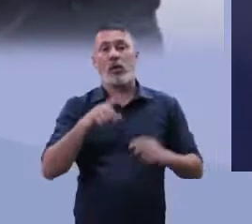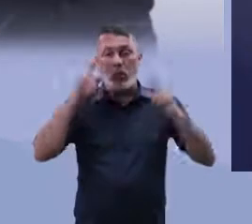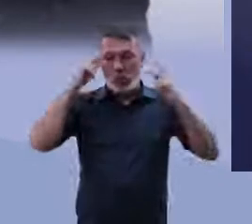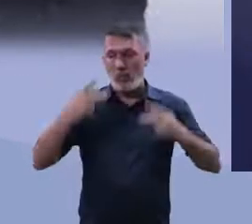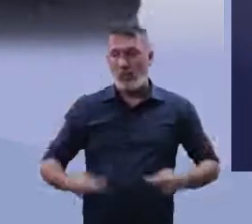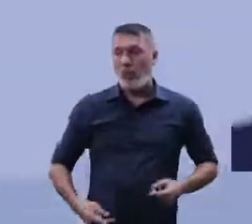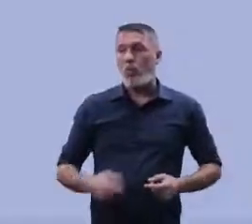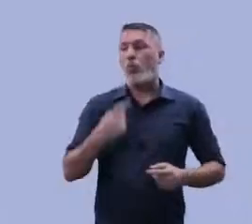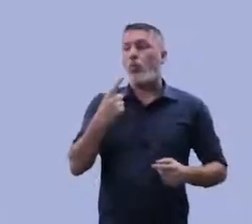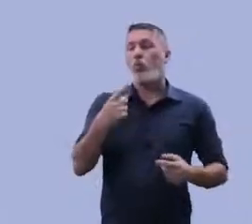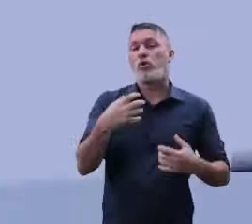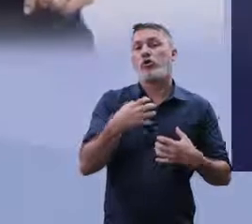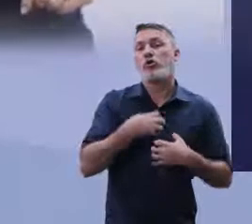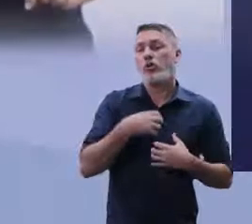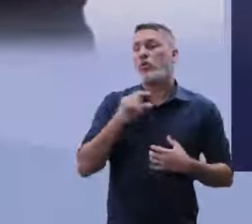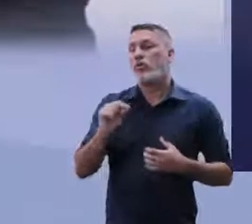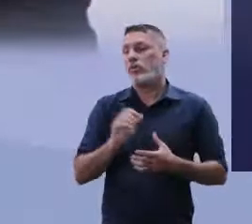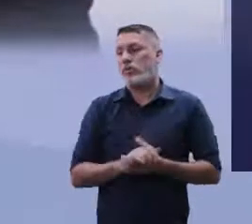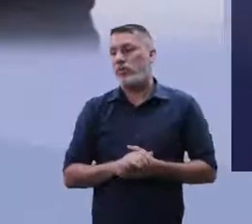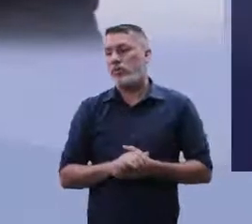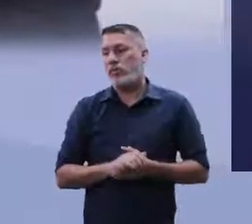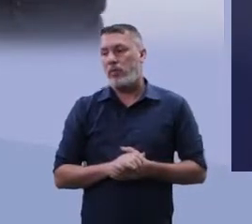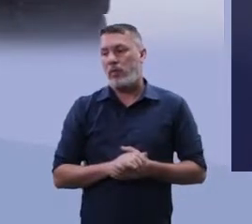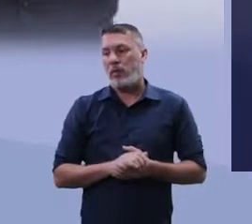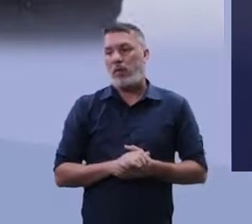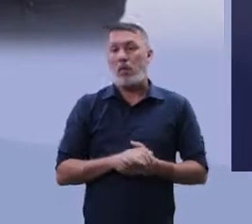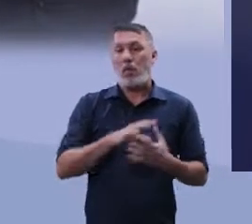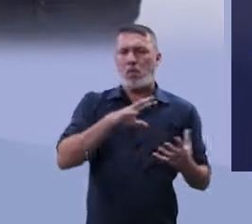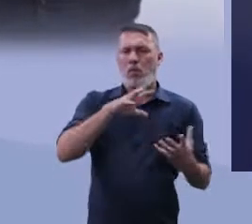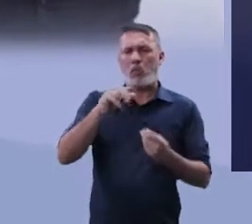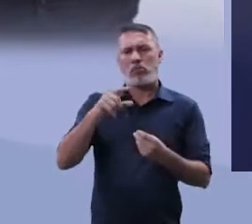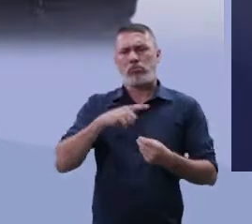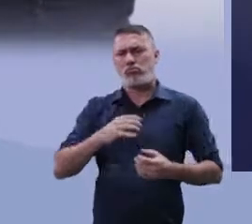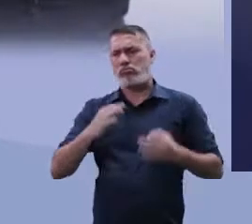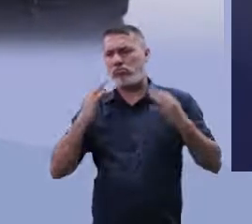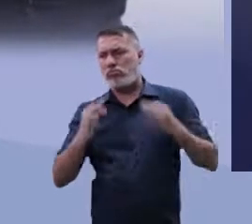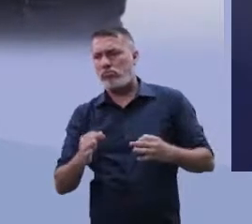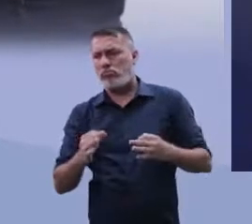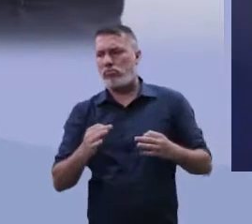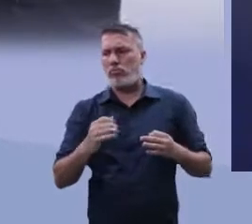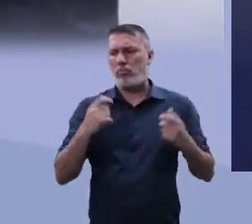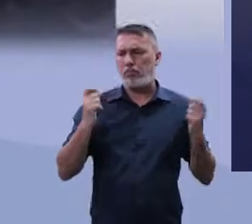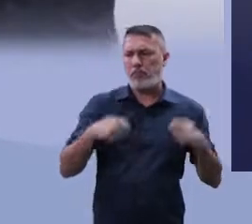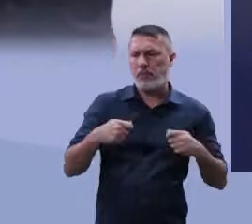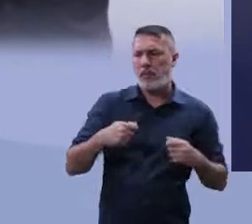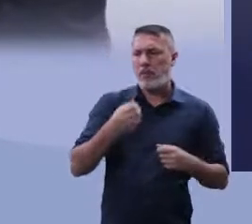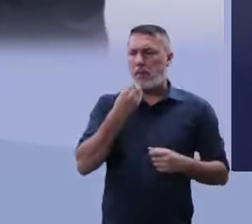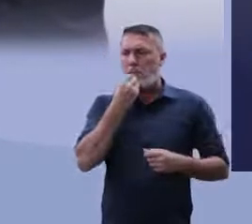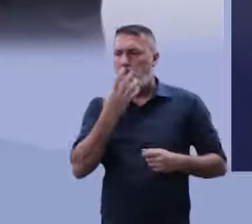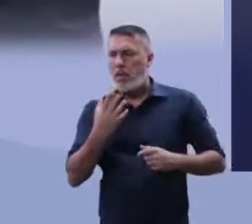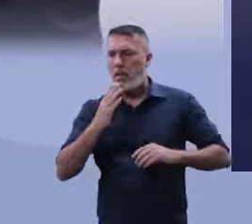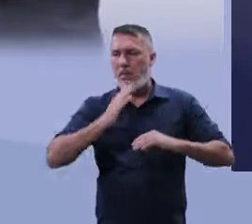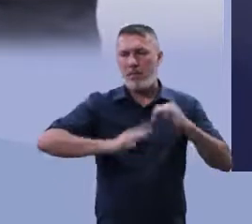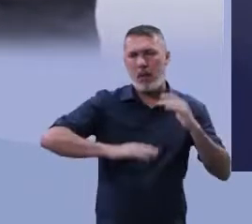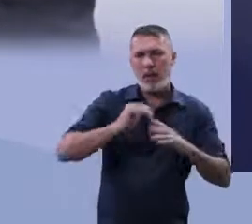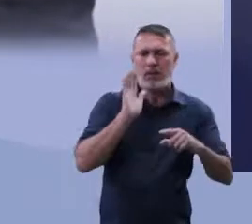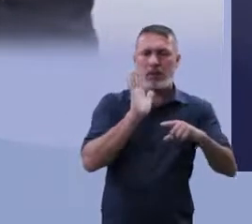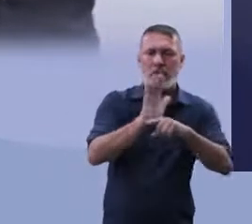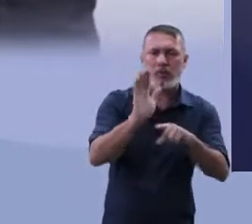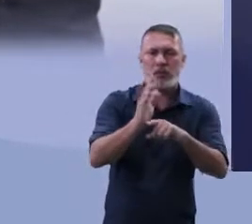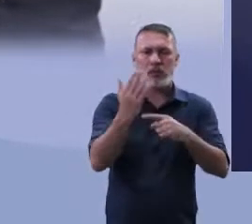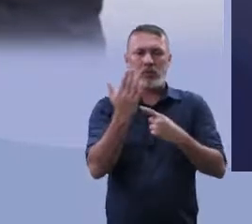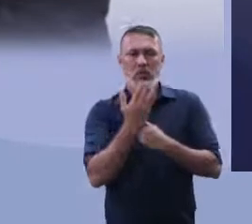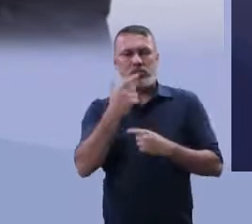define o homem como um ser munido de virtude com disposição nata a praticar o bem a si e aos outros.